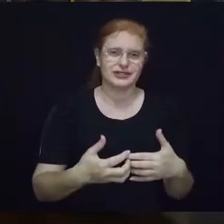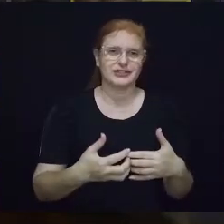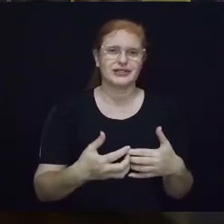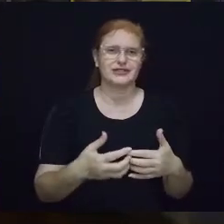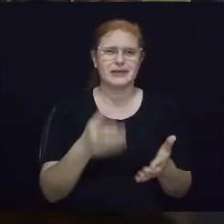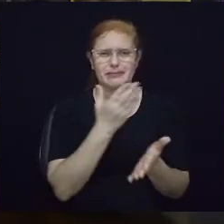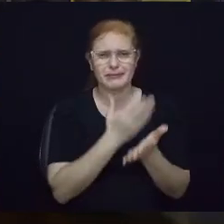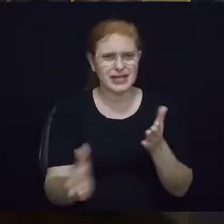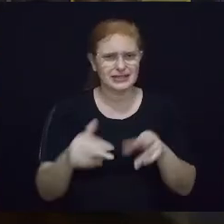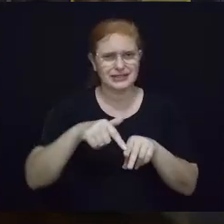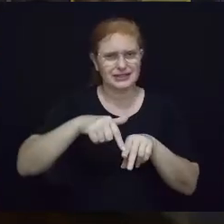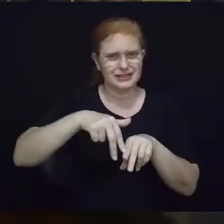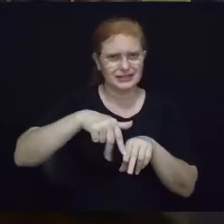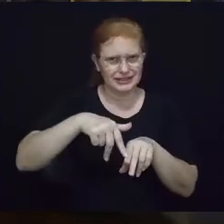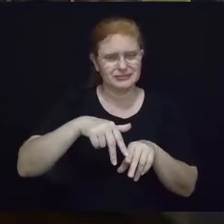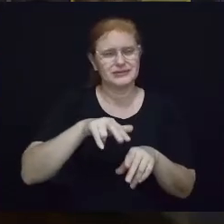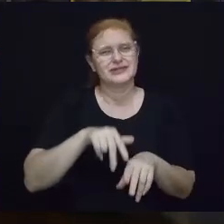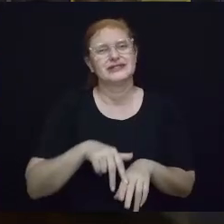Assim.